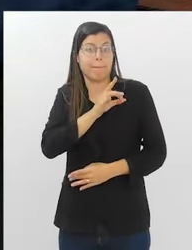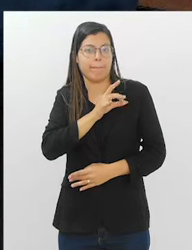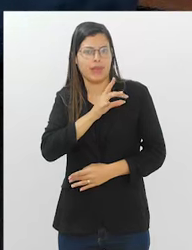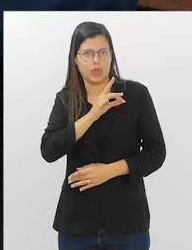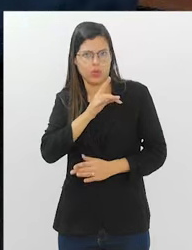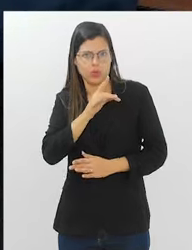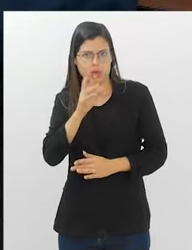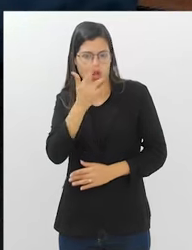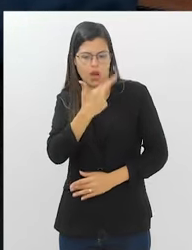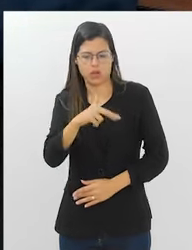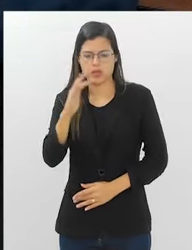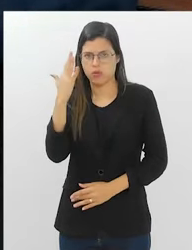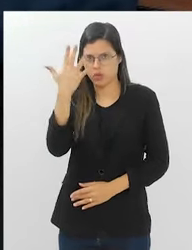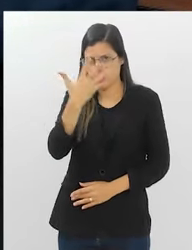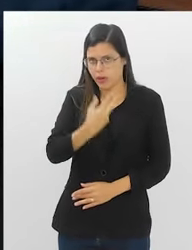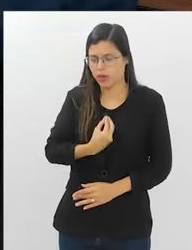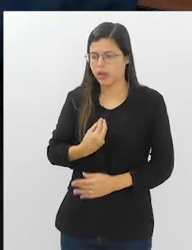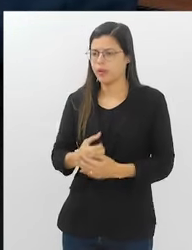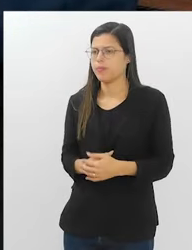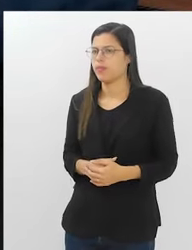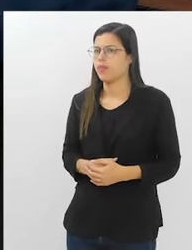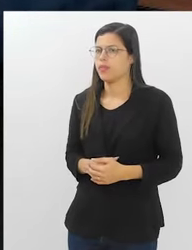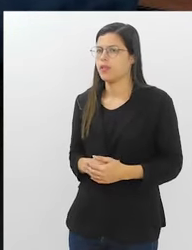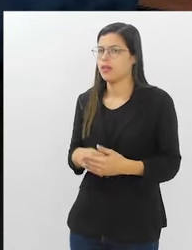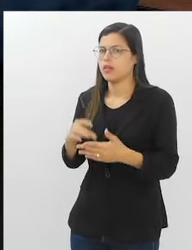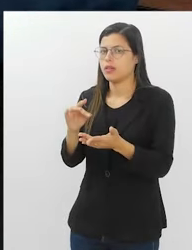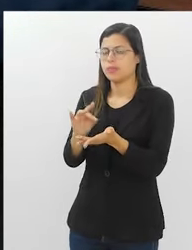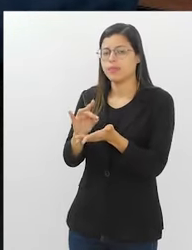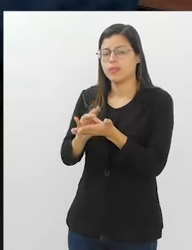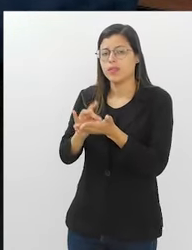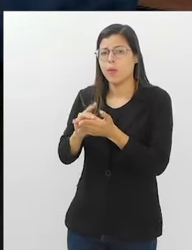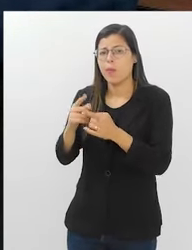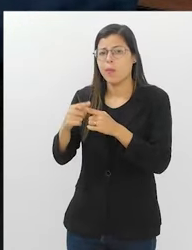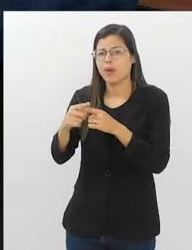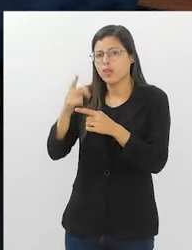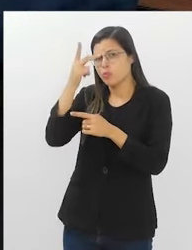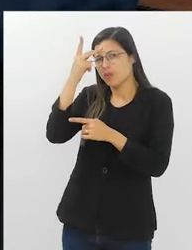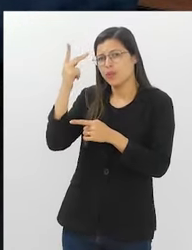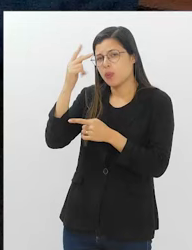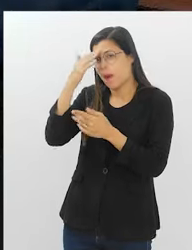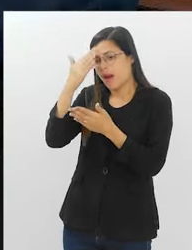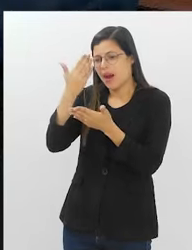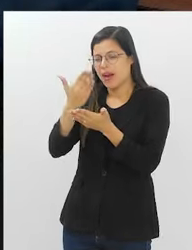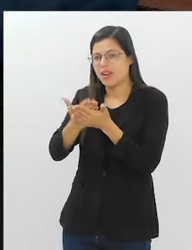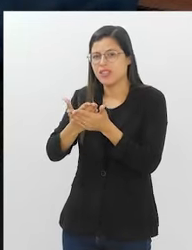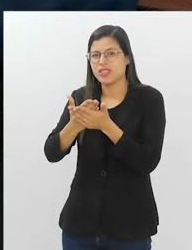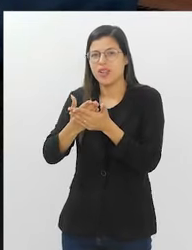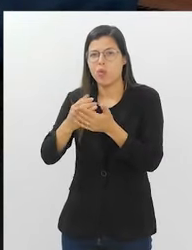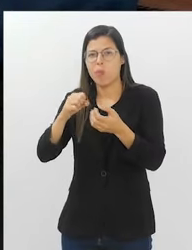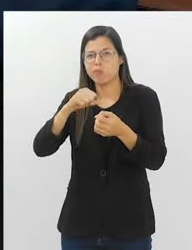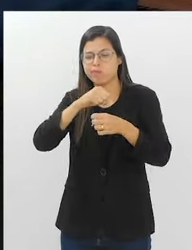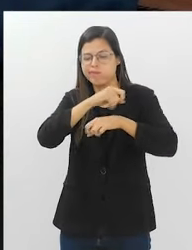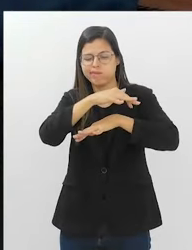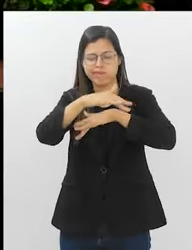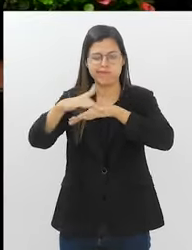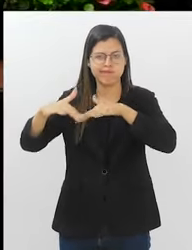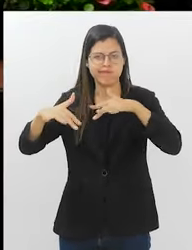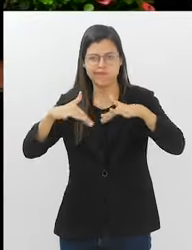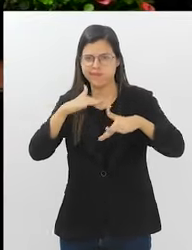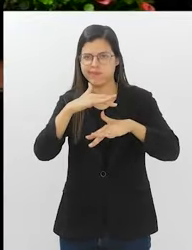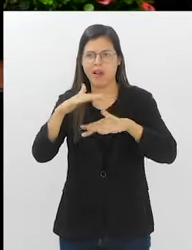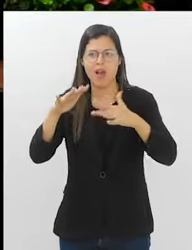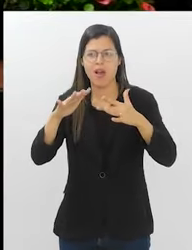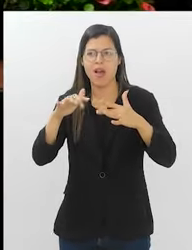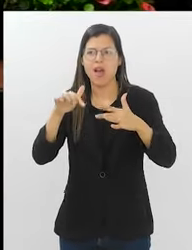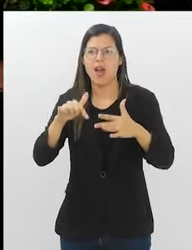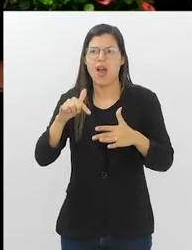espírita? Na verdade, porque ela foi colocada no sobrenatural, a percepção de que